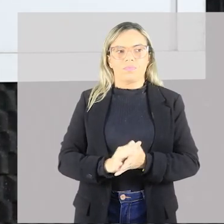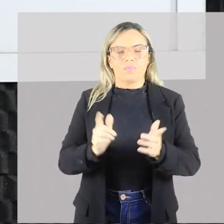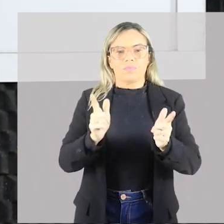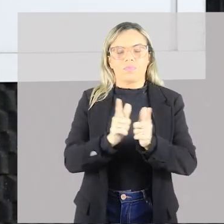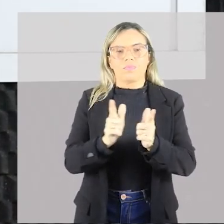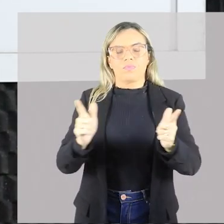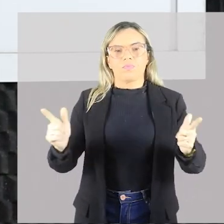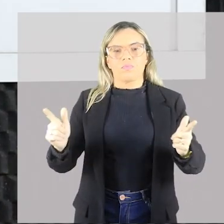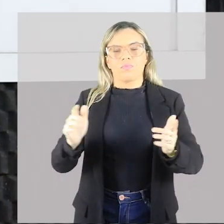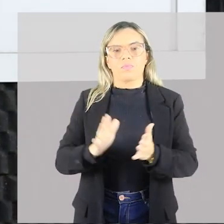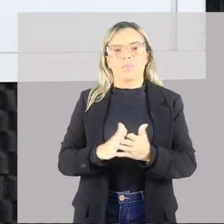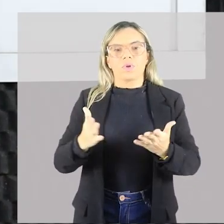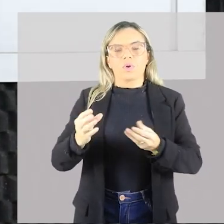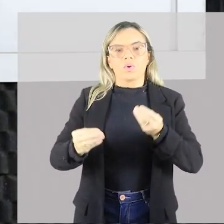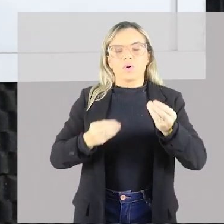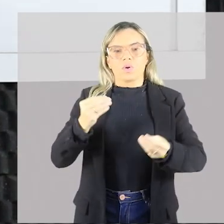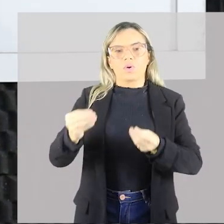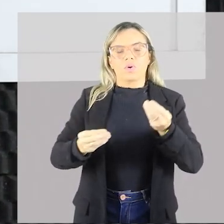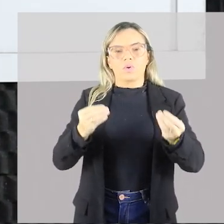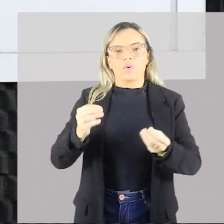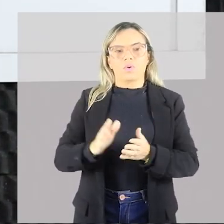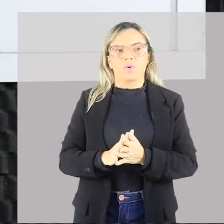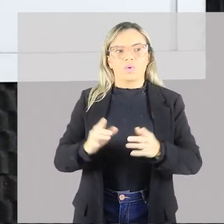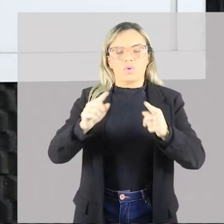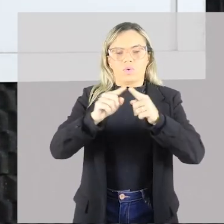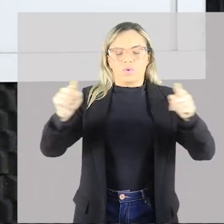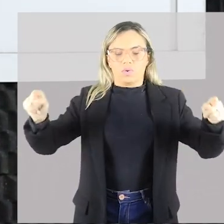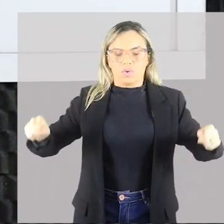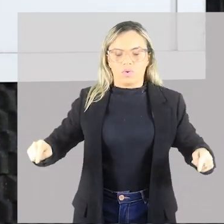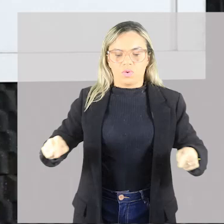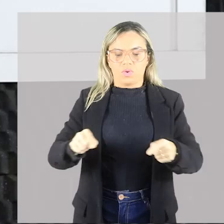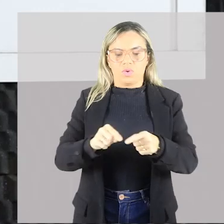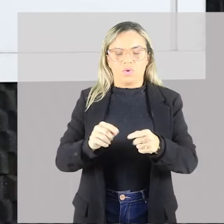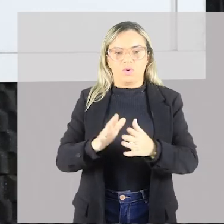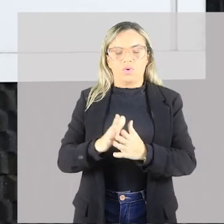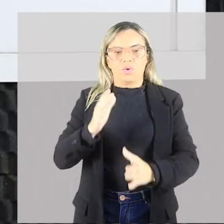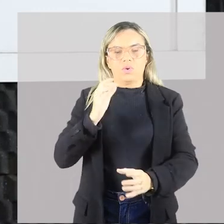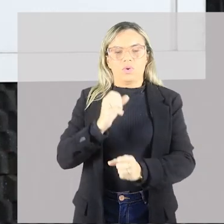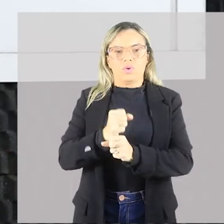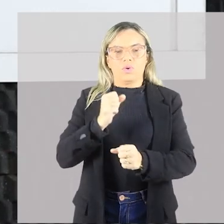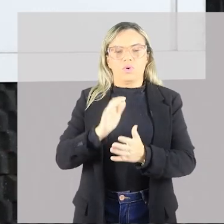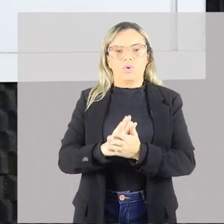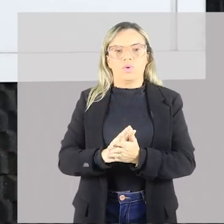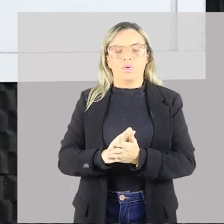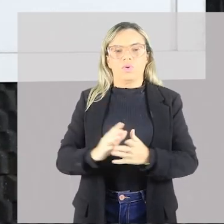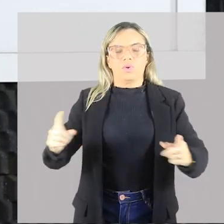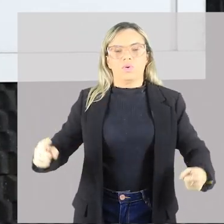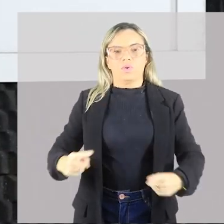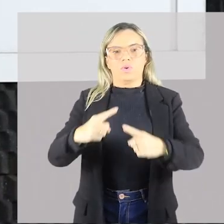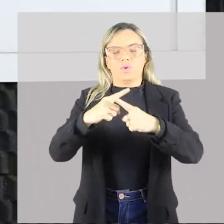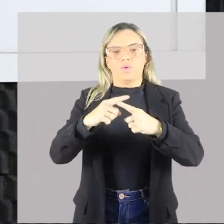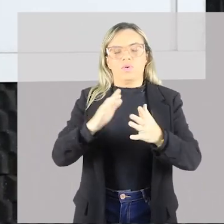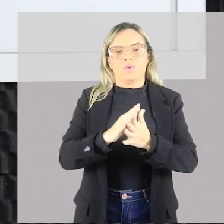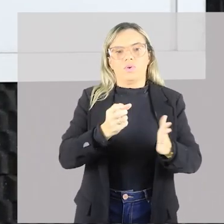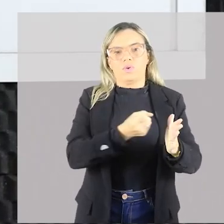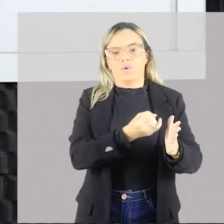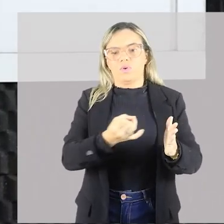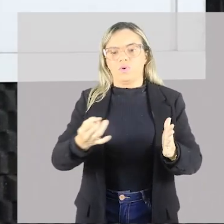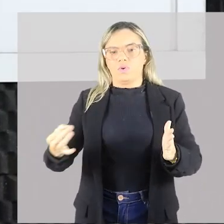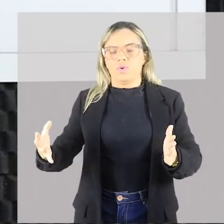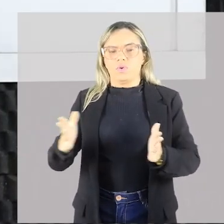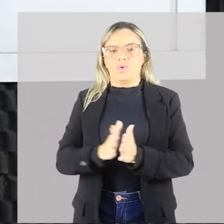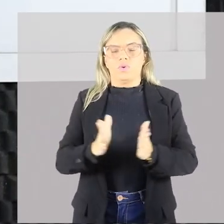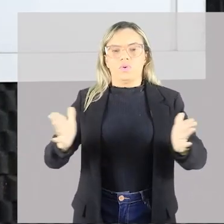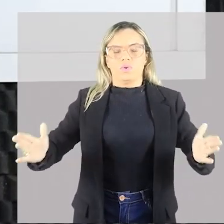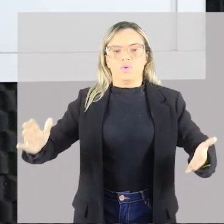caso, basta você calcular a de um retângulo e multiplicar por quantos retângulos a face lateral for